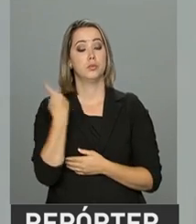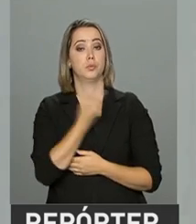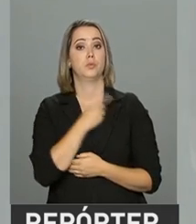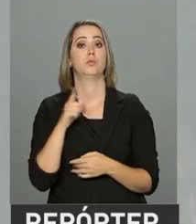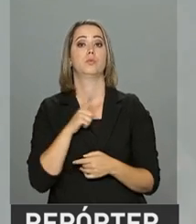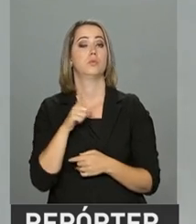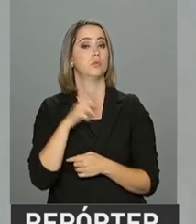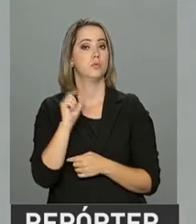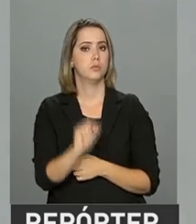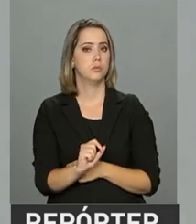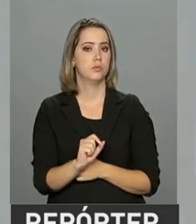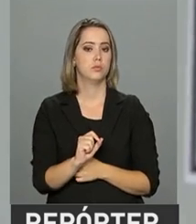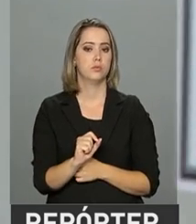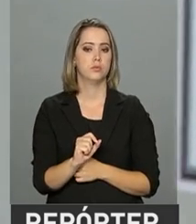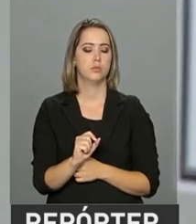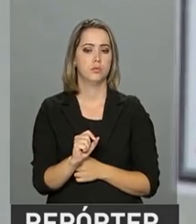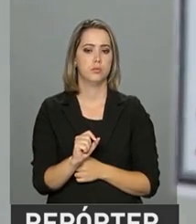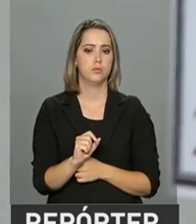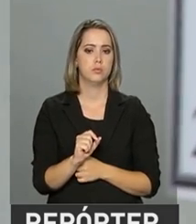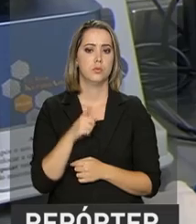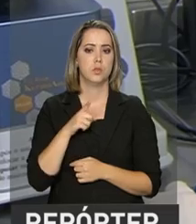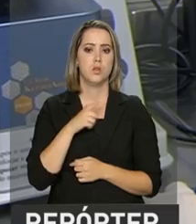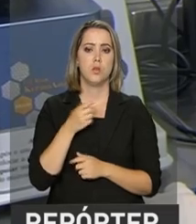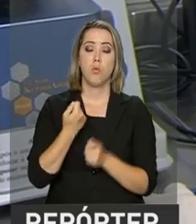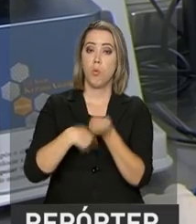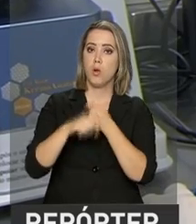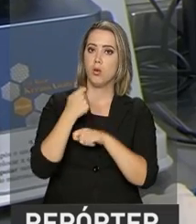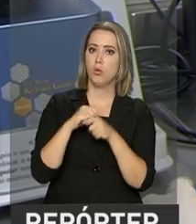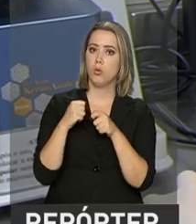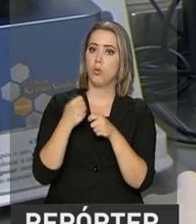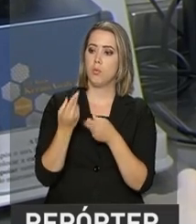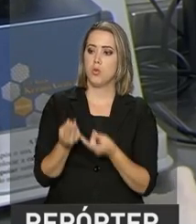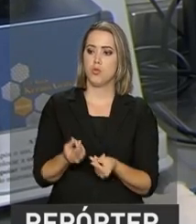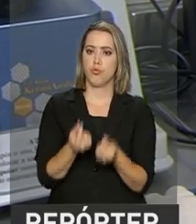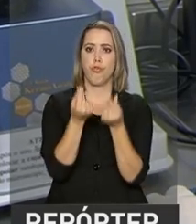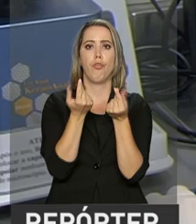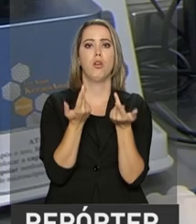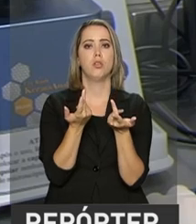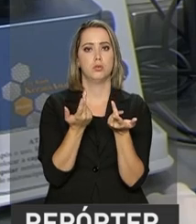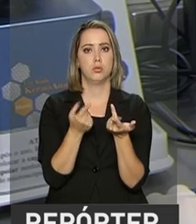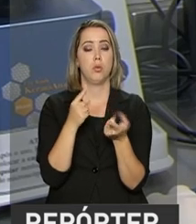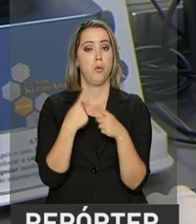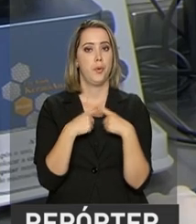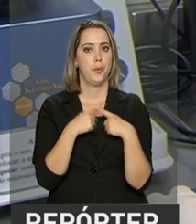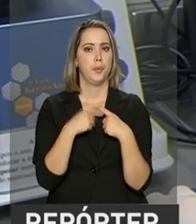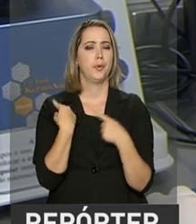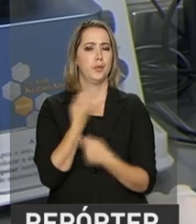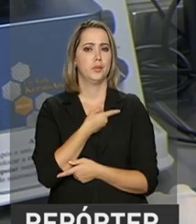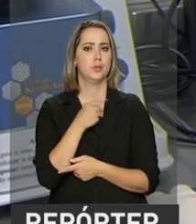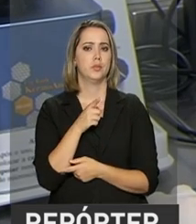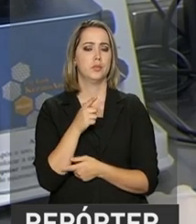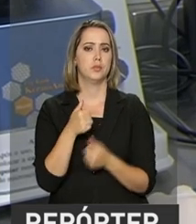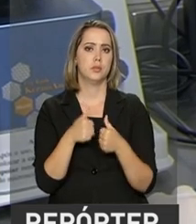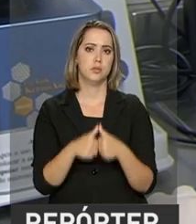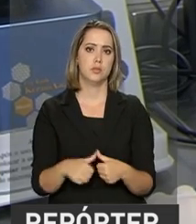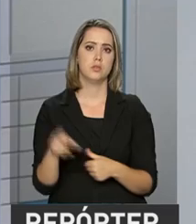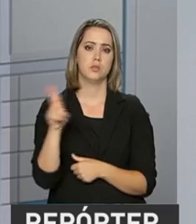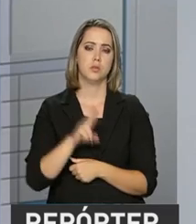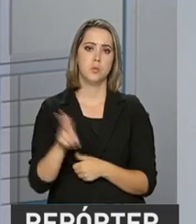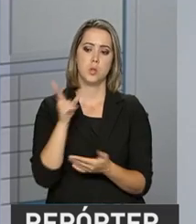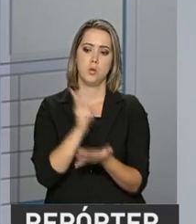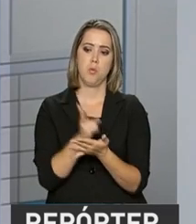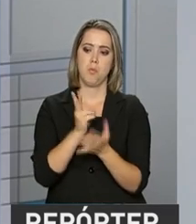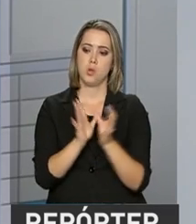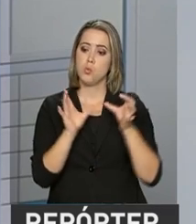gente faça uma economia de gasto, de recursos, já que a gente está usando o mesmo ambiente